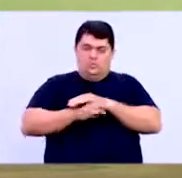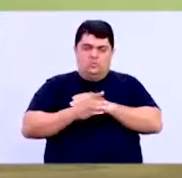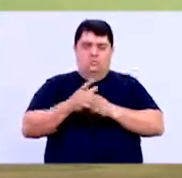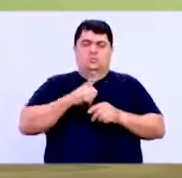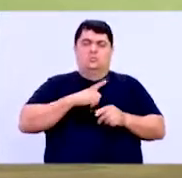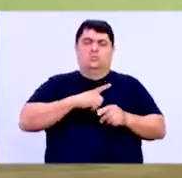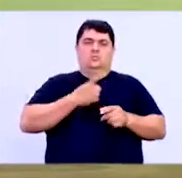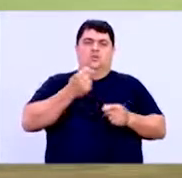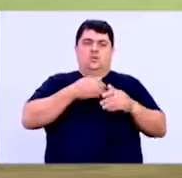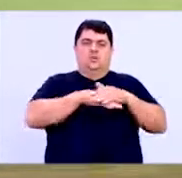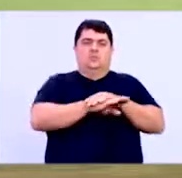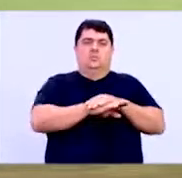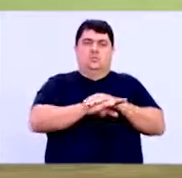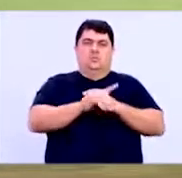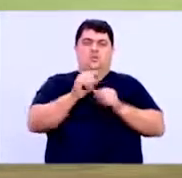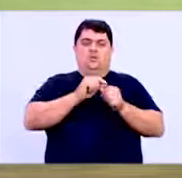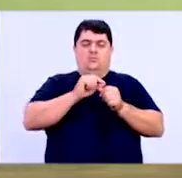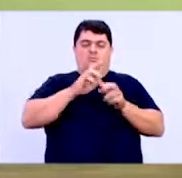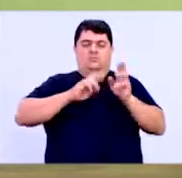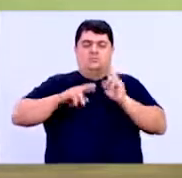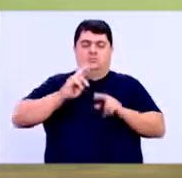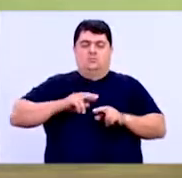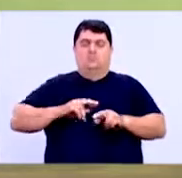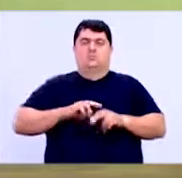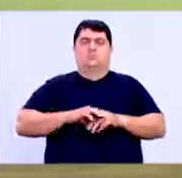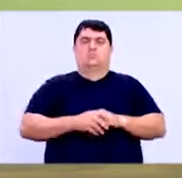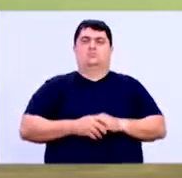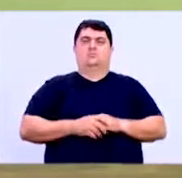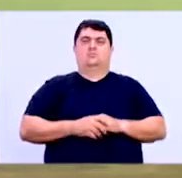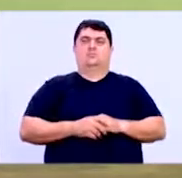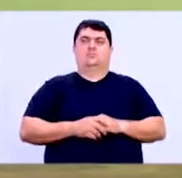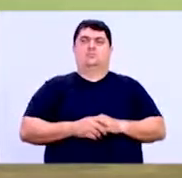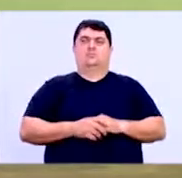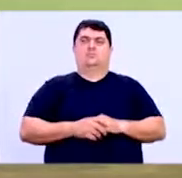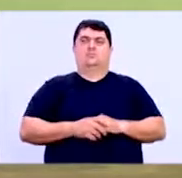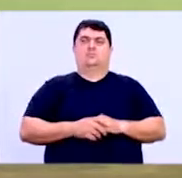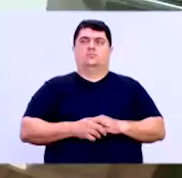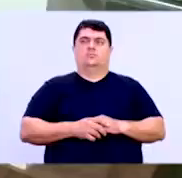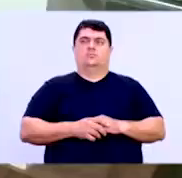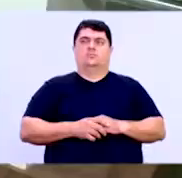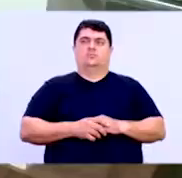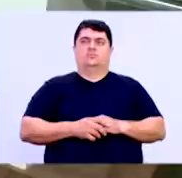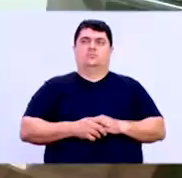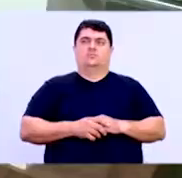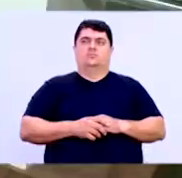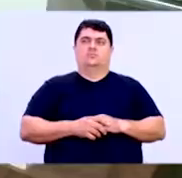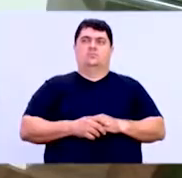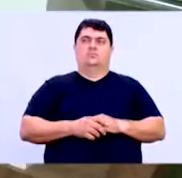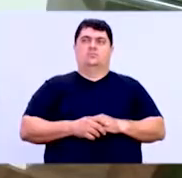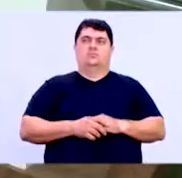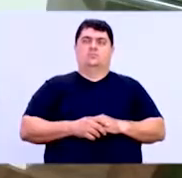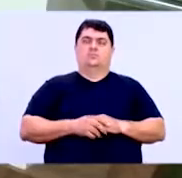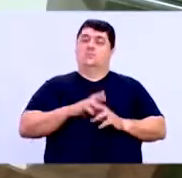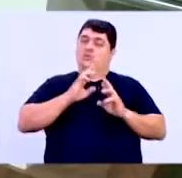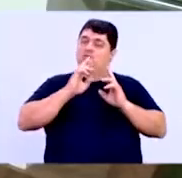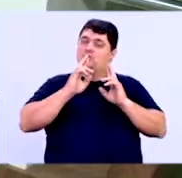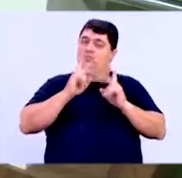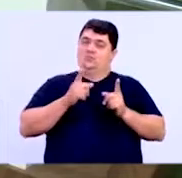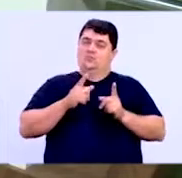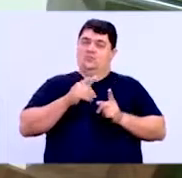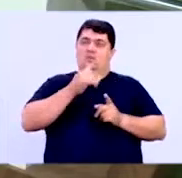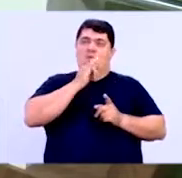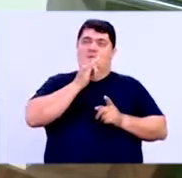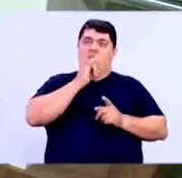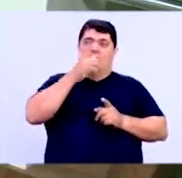disponível, e isso aí que vai gerar os resultados dos saldos finais para os próximos períodos. Diferentemente, né, Denise, desse